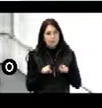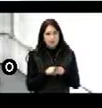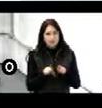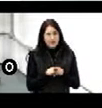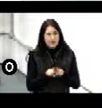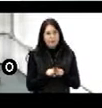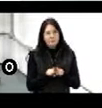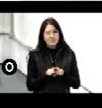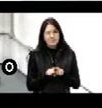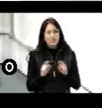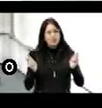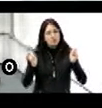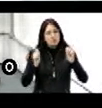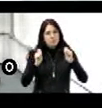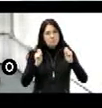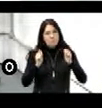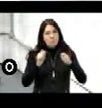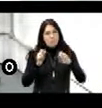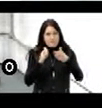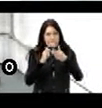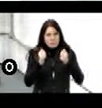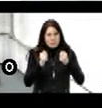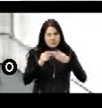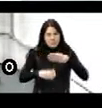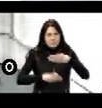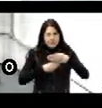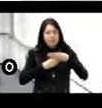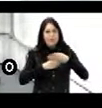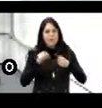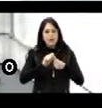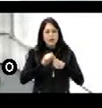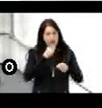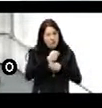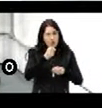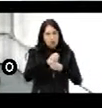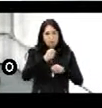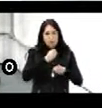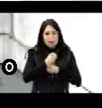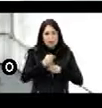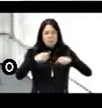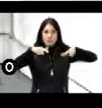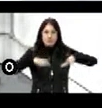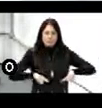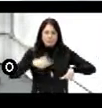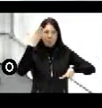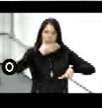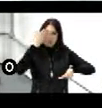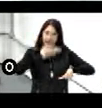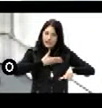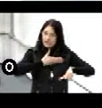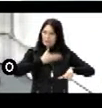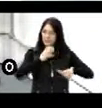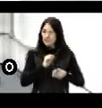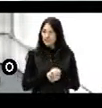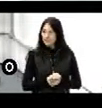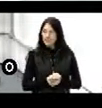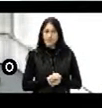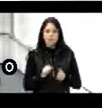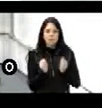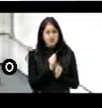possibilitando, então, a construção da sede própria da PASSE, com a parceria, com uma conquista da PASSE, com o